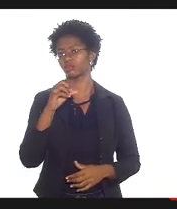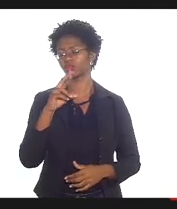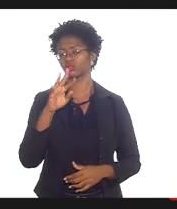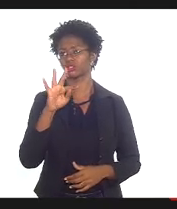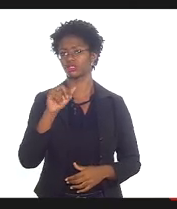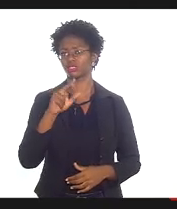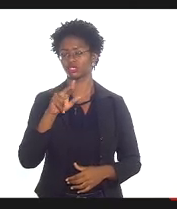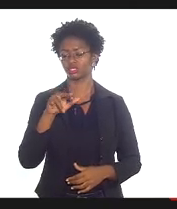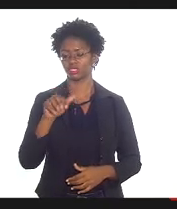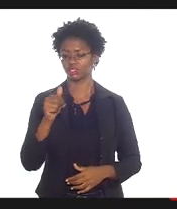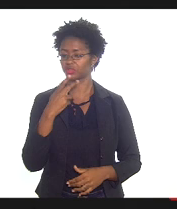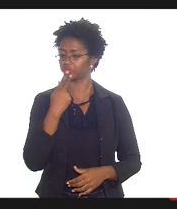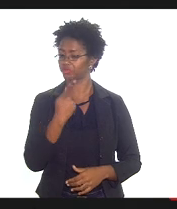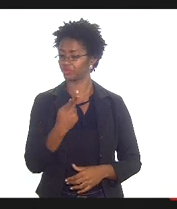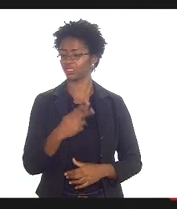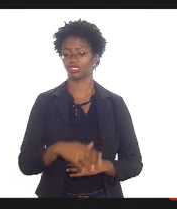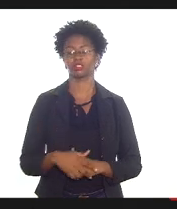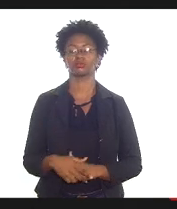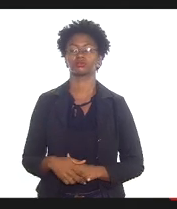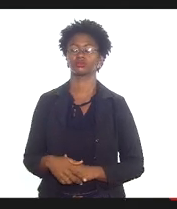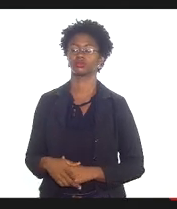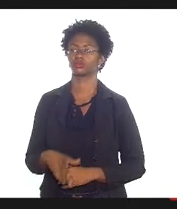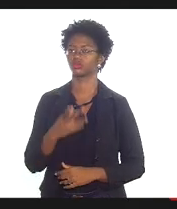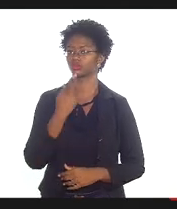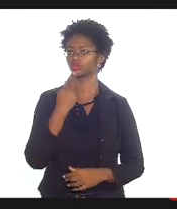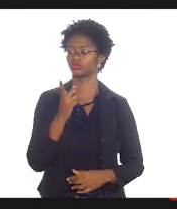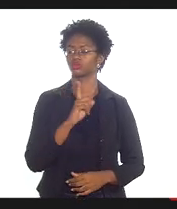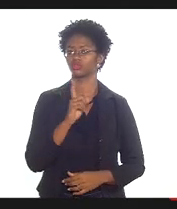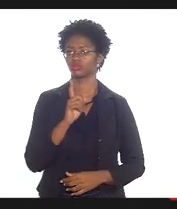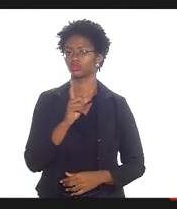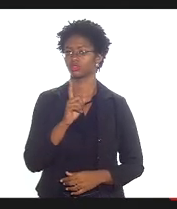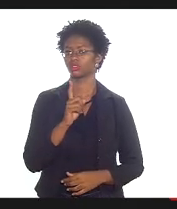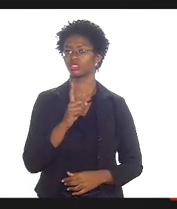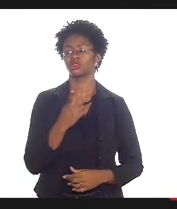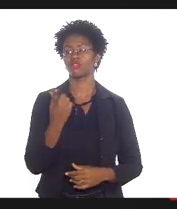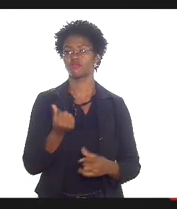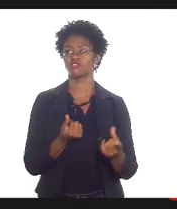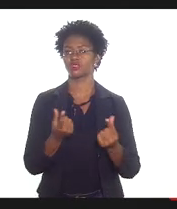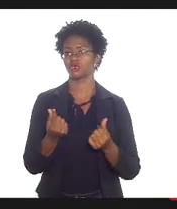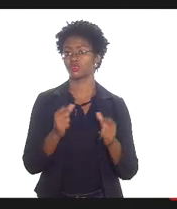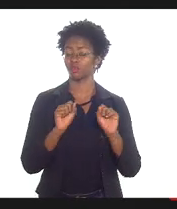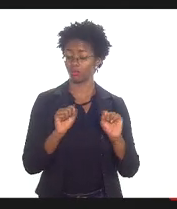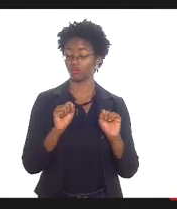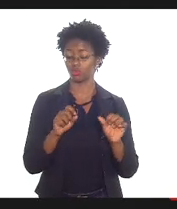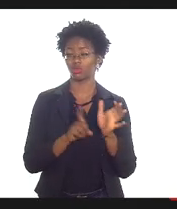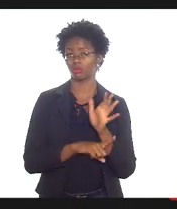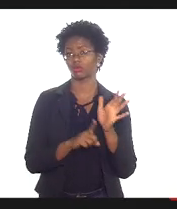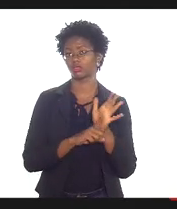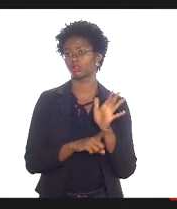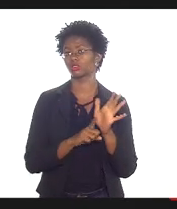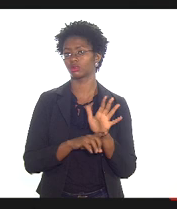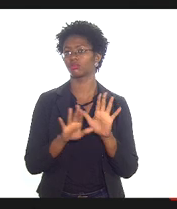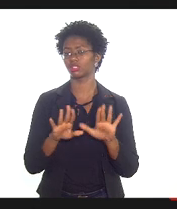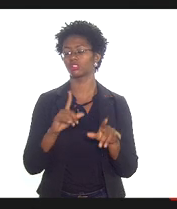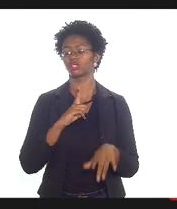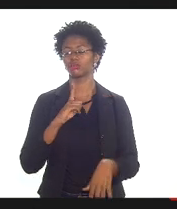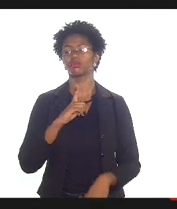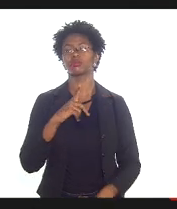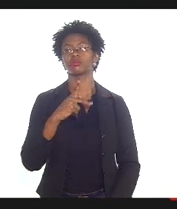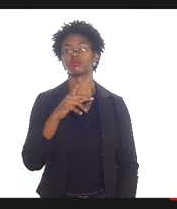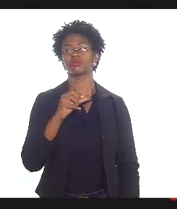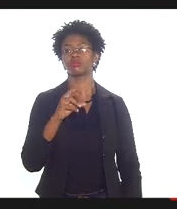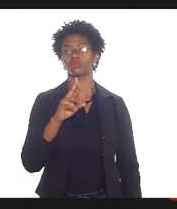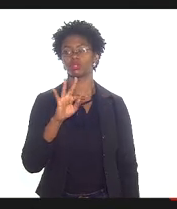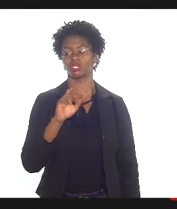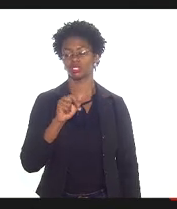a primeira portaria dizia que não falou de encargos financeiros, então podia abater. Depois houve uma portaria, que foi a